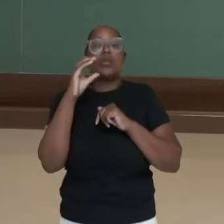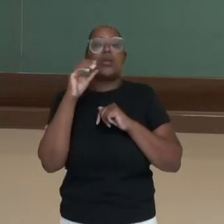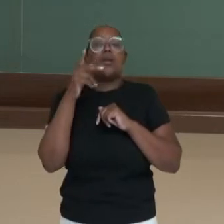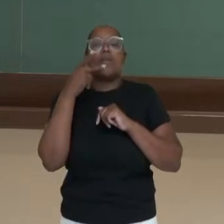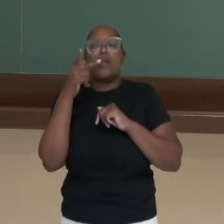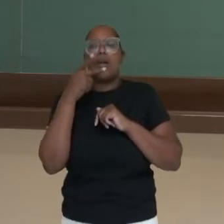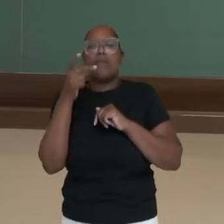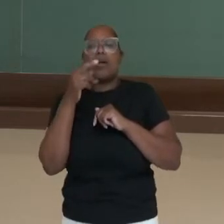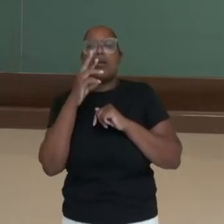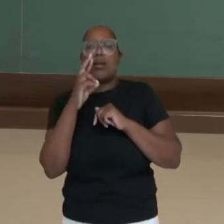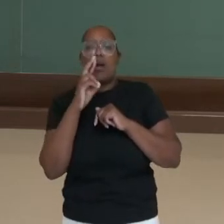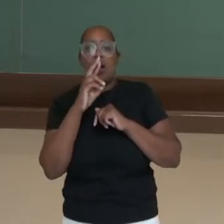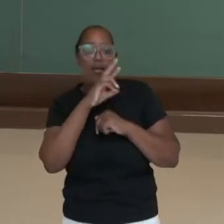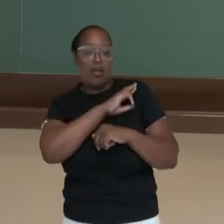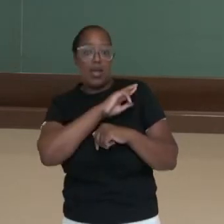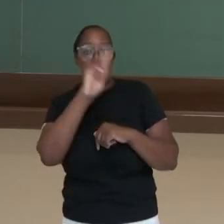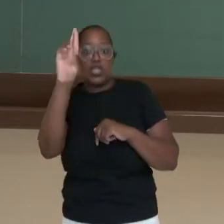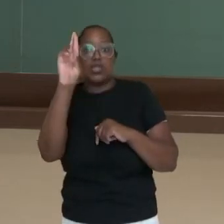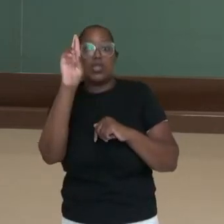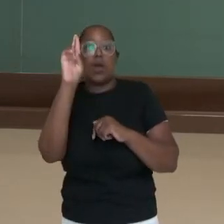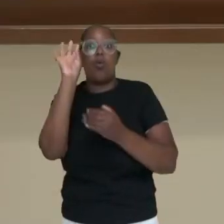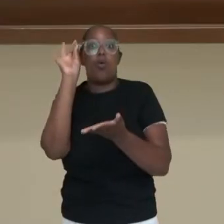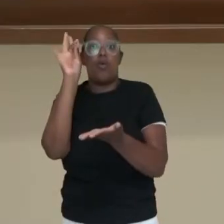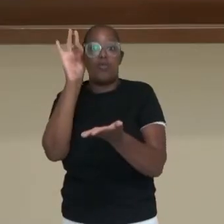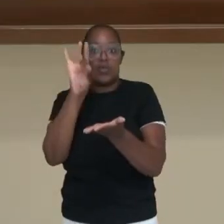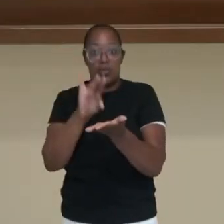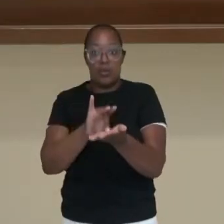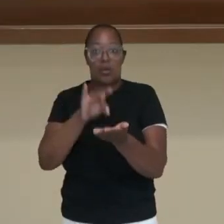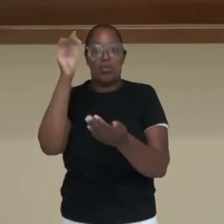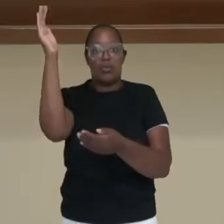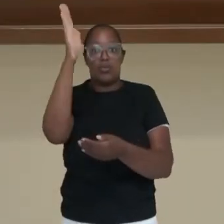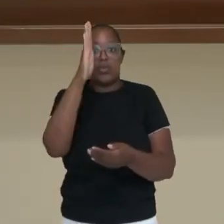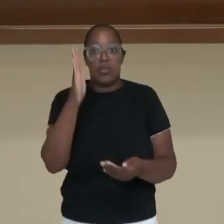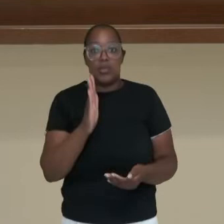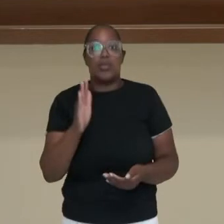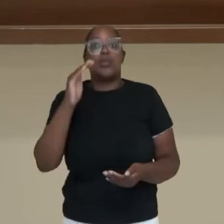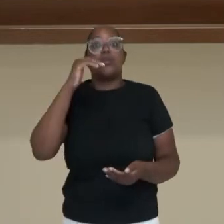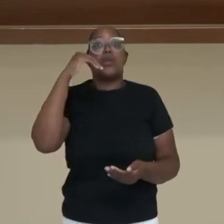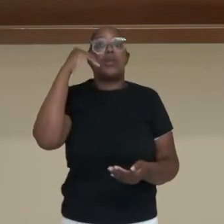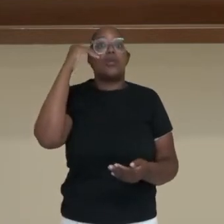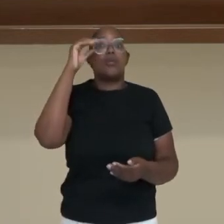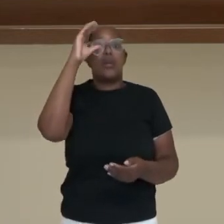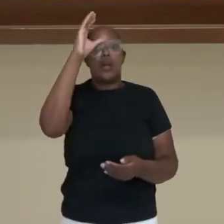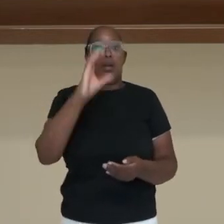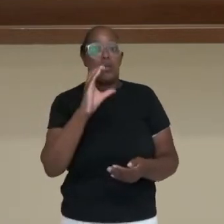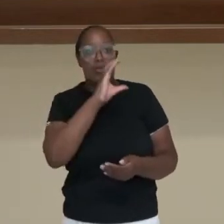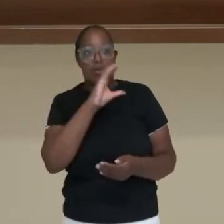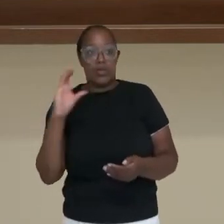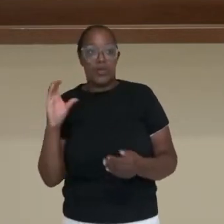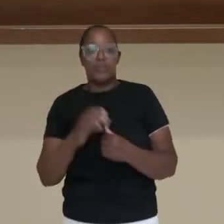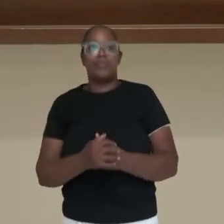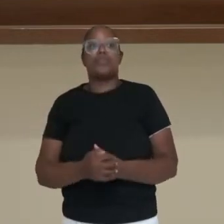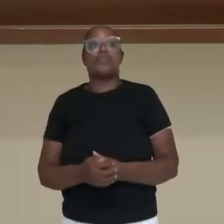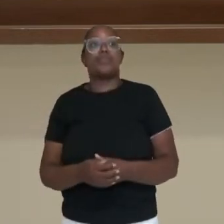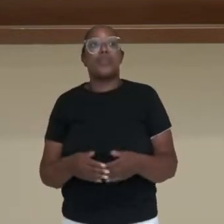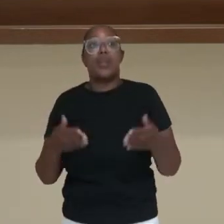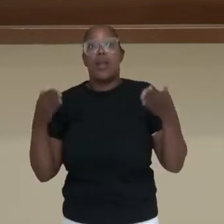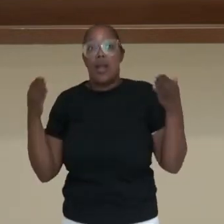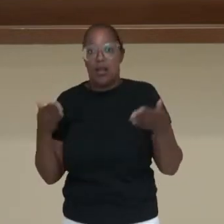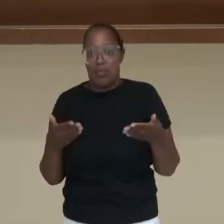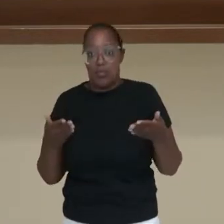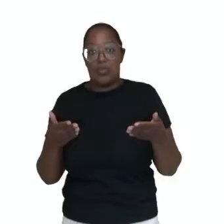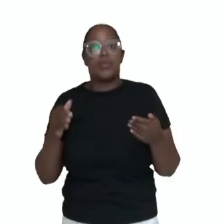religião oficial do Brasil era a católica. Vamos ver como isso mudou. A Constituição de